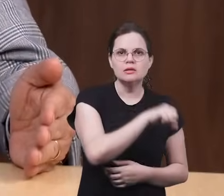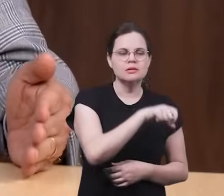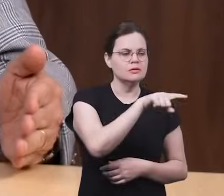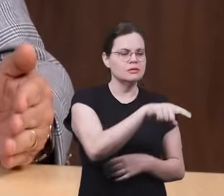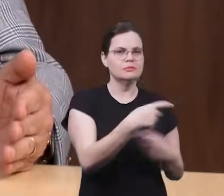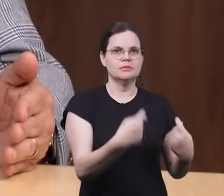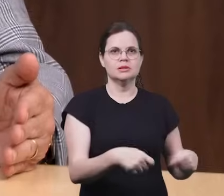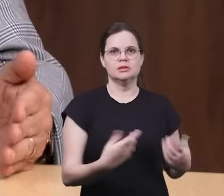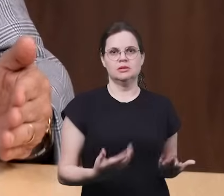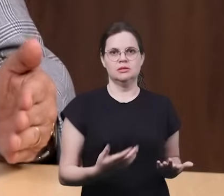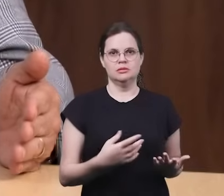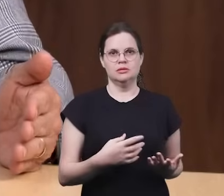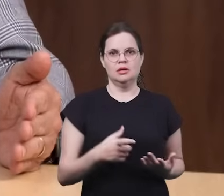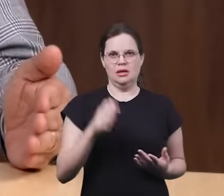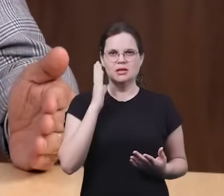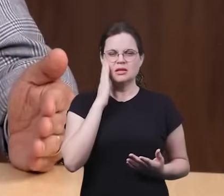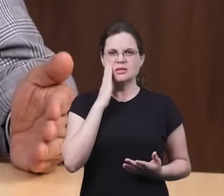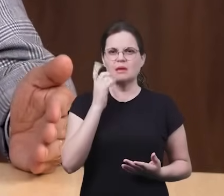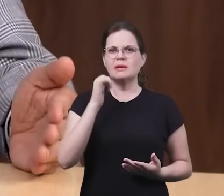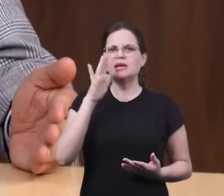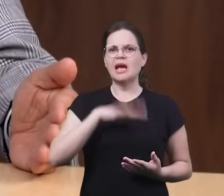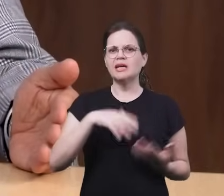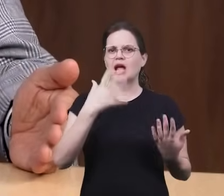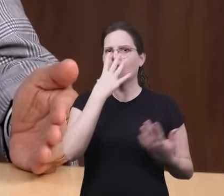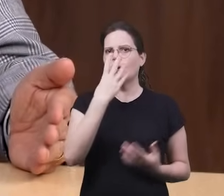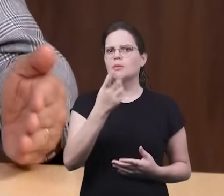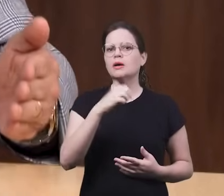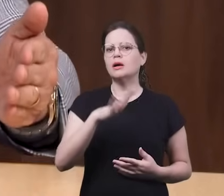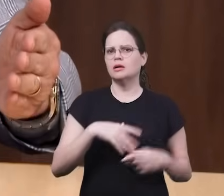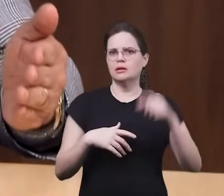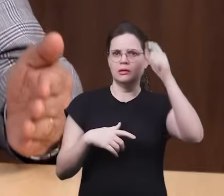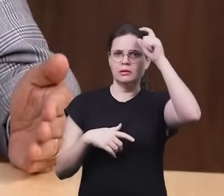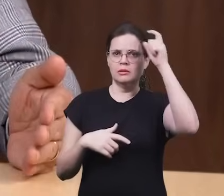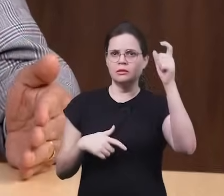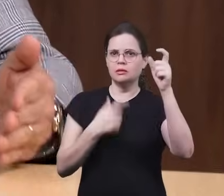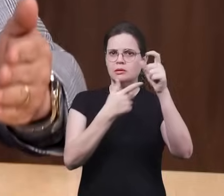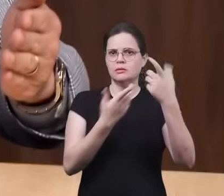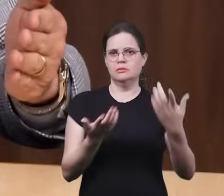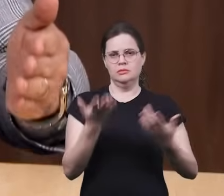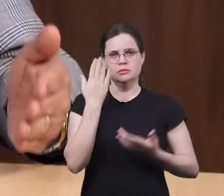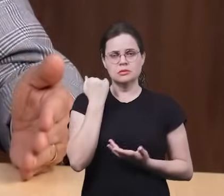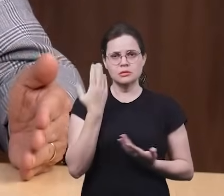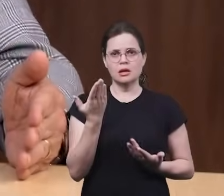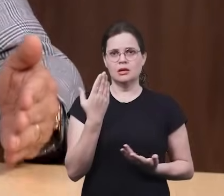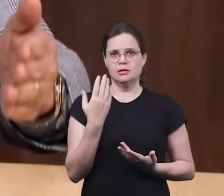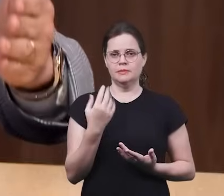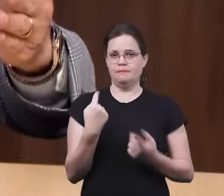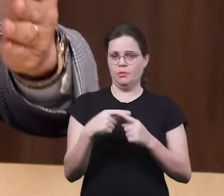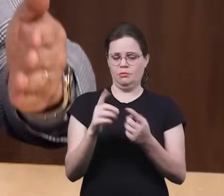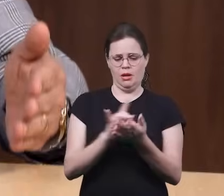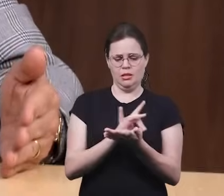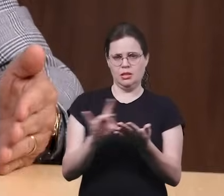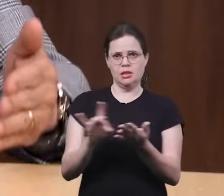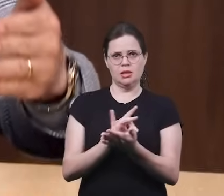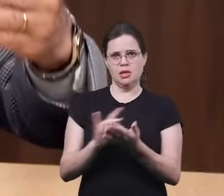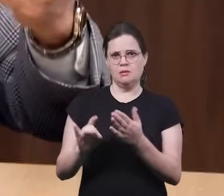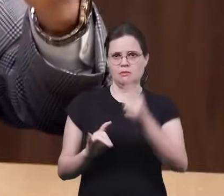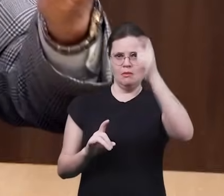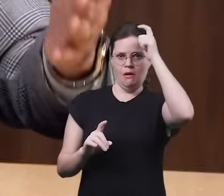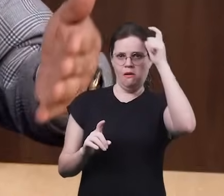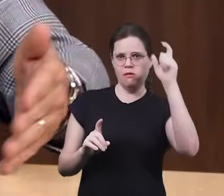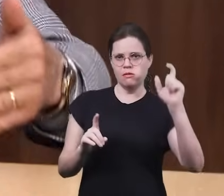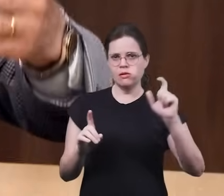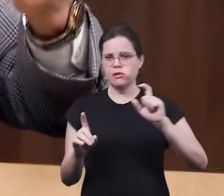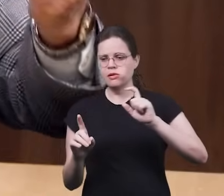sabe, espiritualmente, quem é o predador. O vosso inimigo anda ao redor